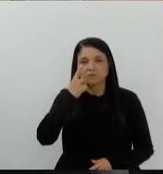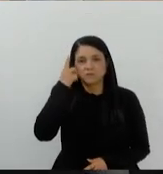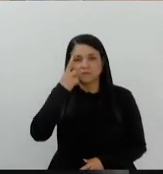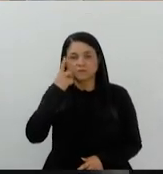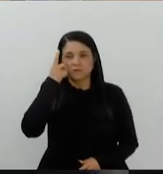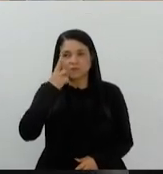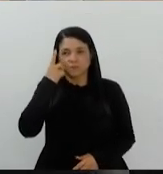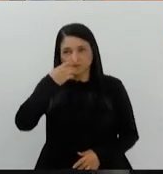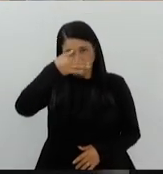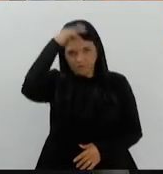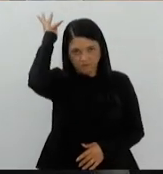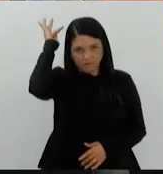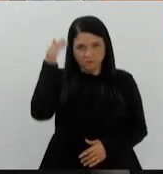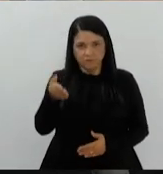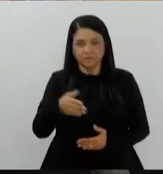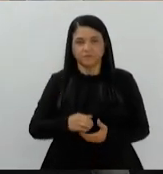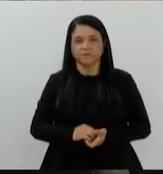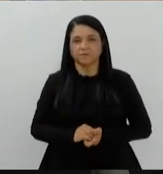Deputado Fred Pacheco.